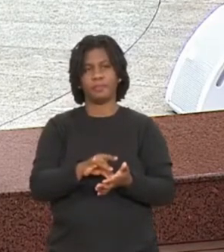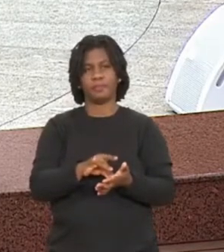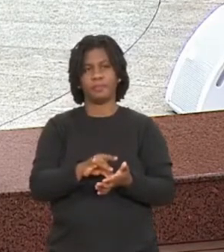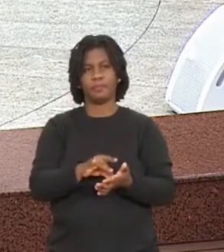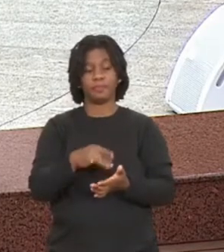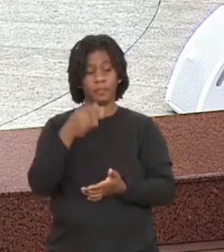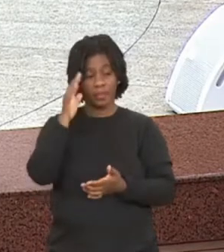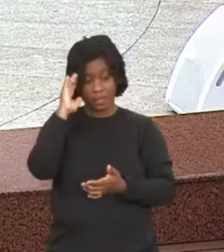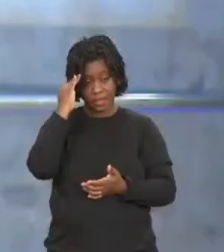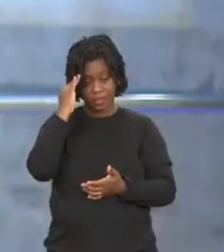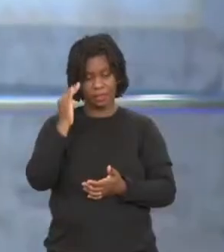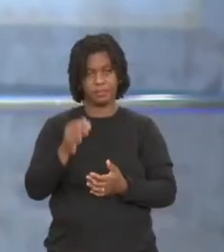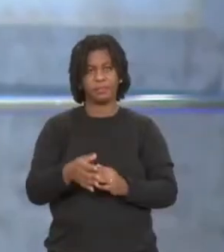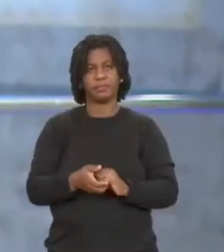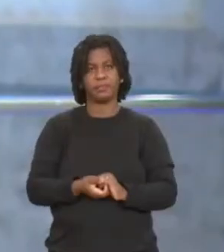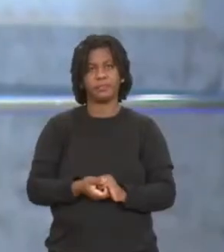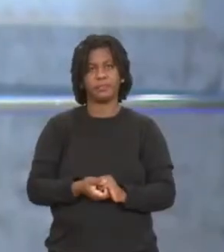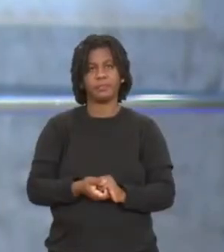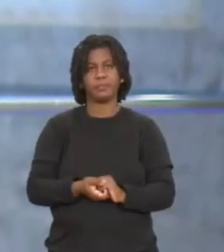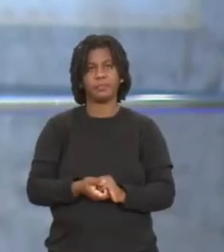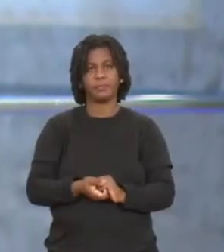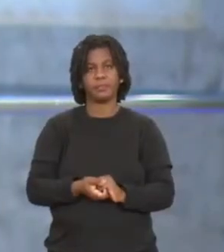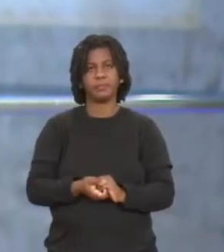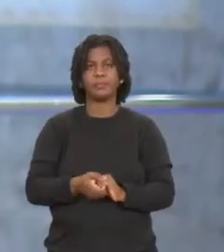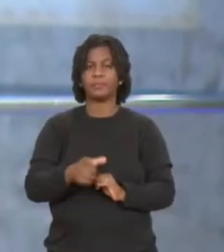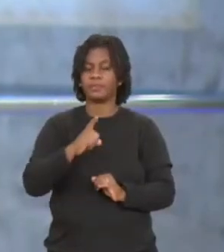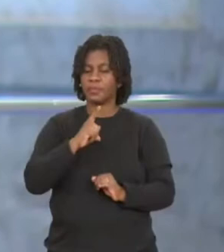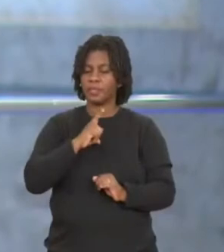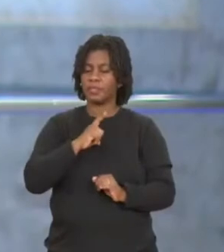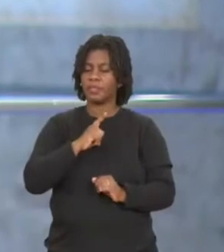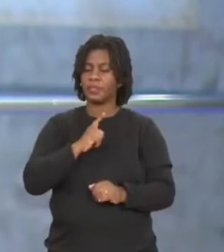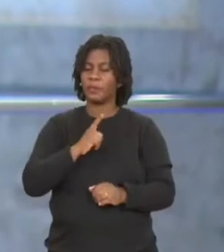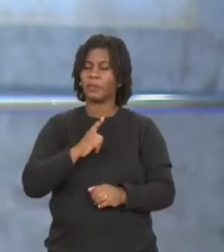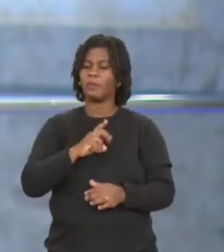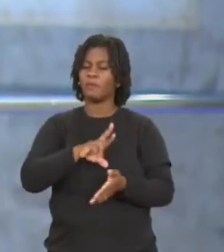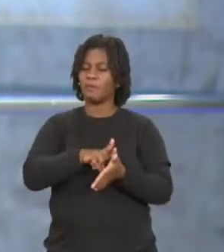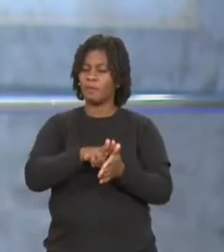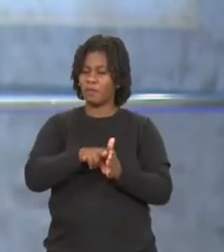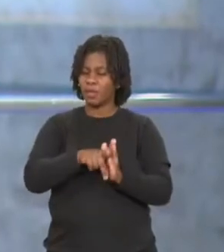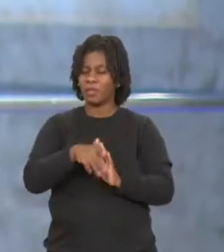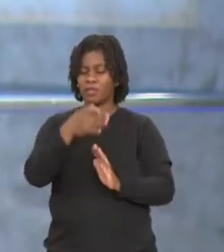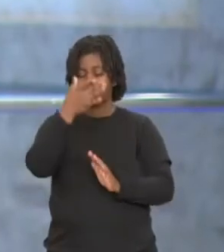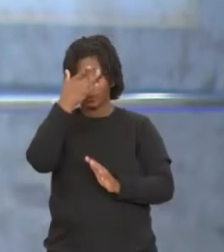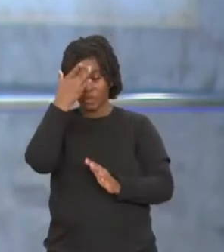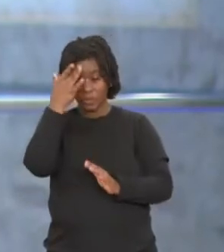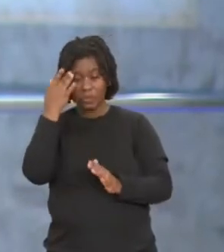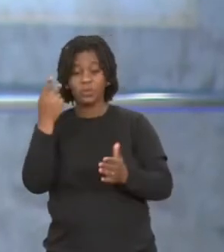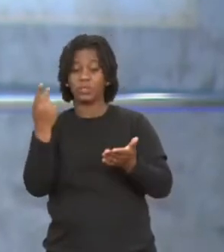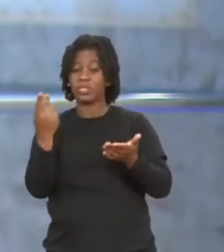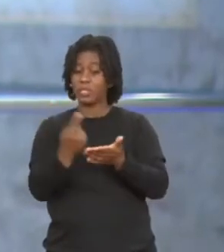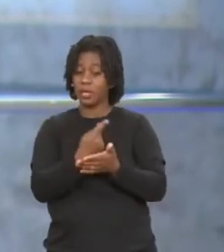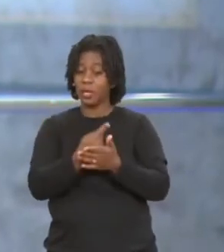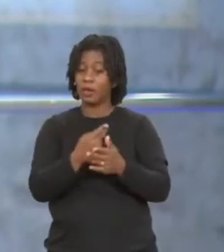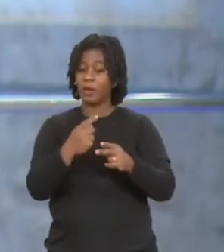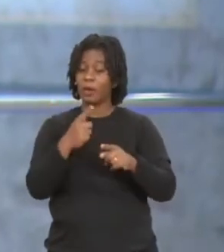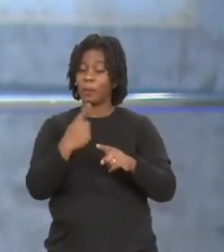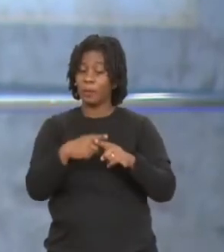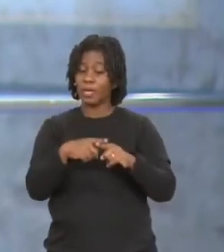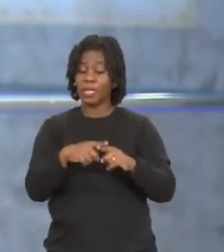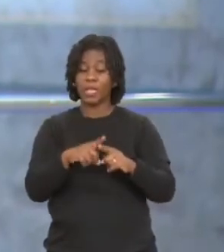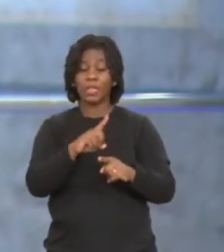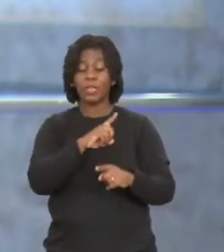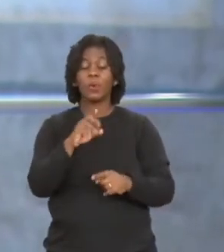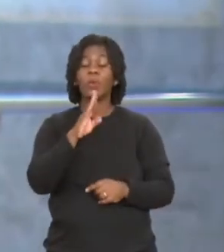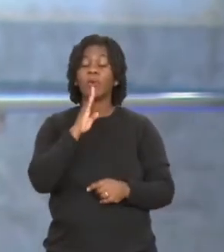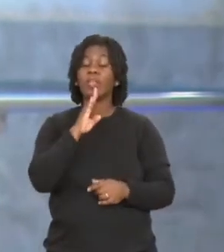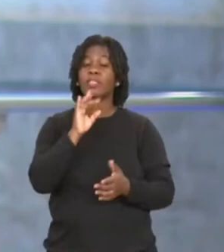Entenda isso. Há muitas pessoas que erram porque não conhecem a verdade, mas há muitas pessoas que